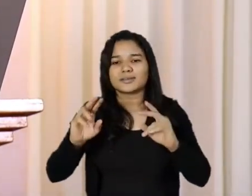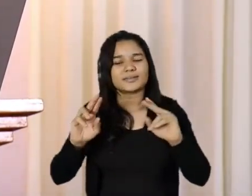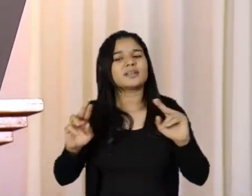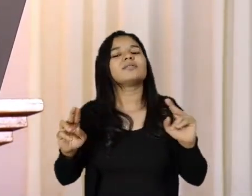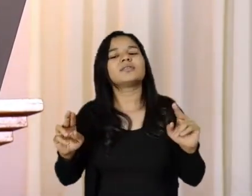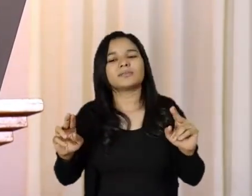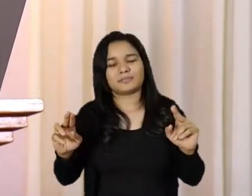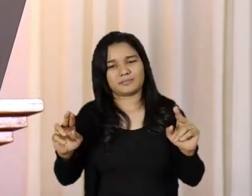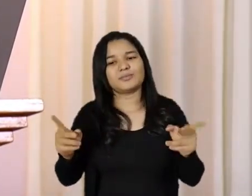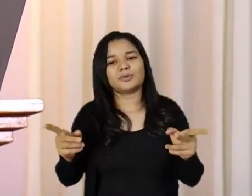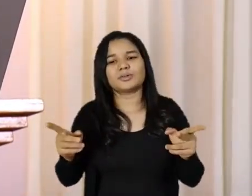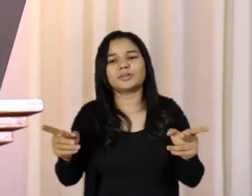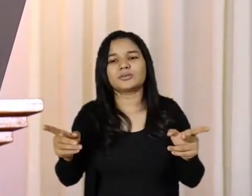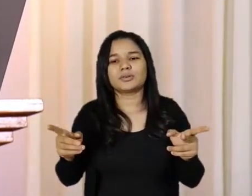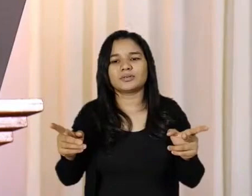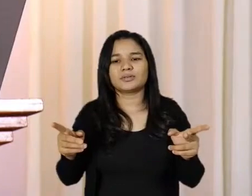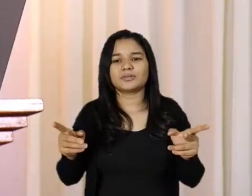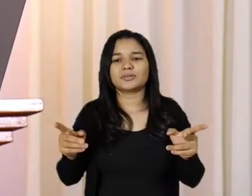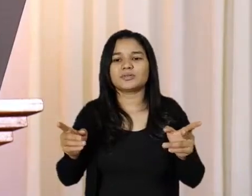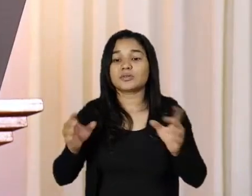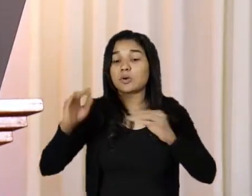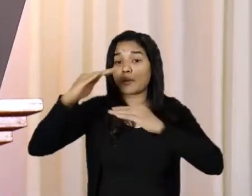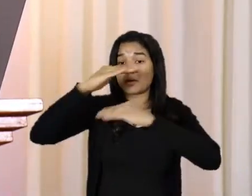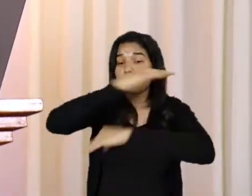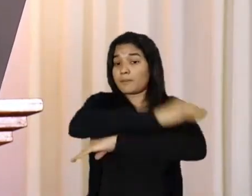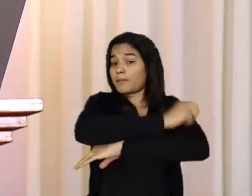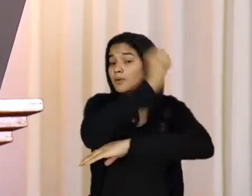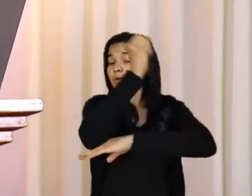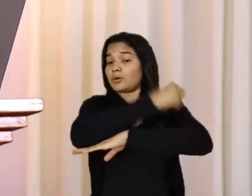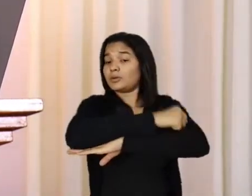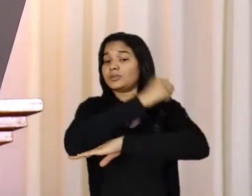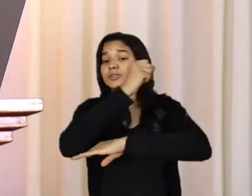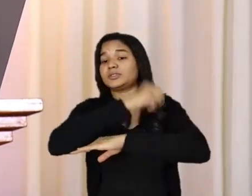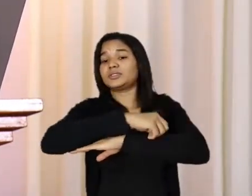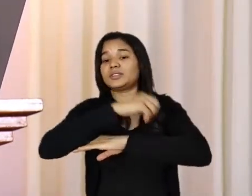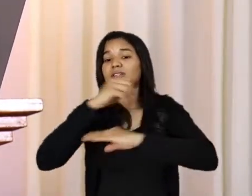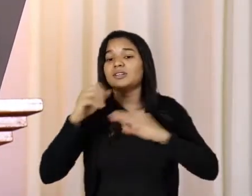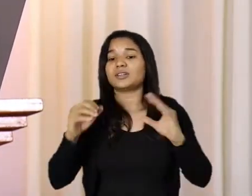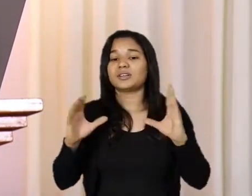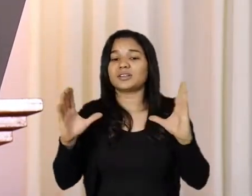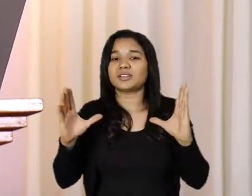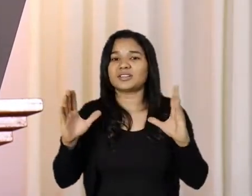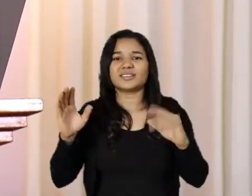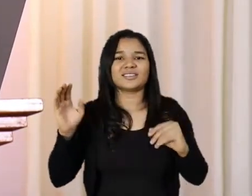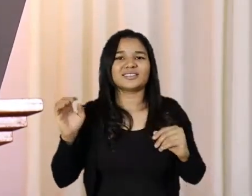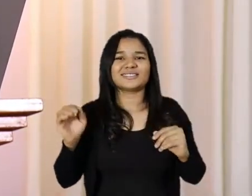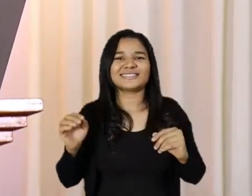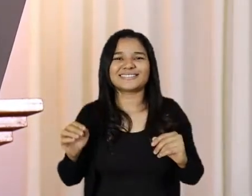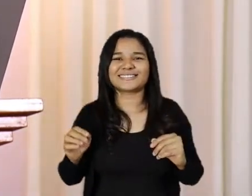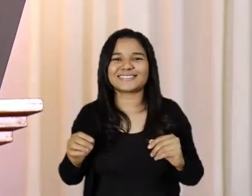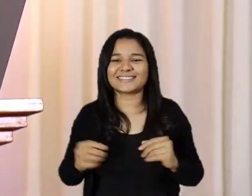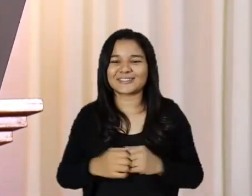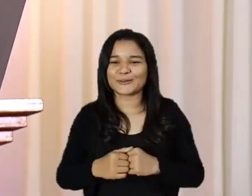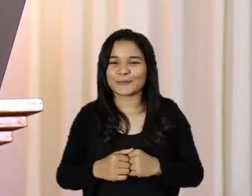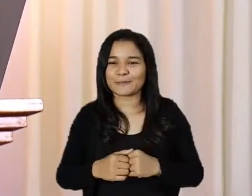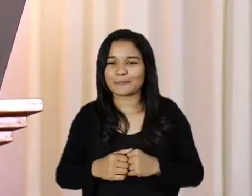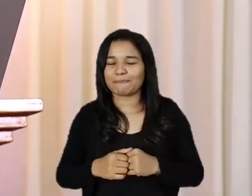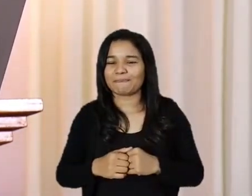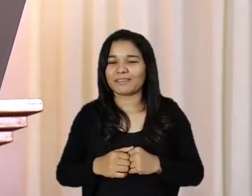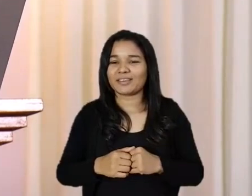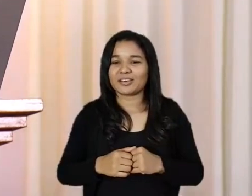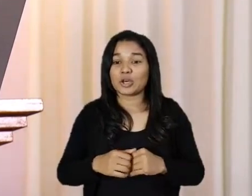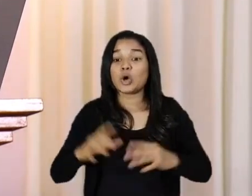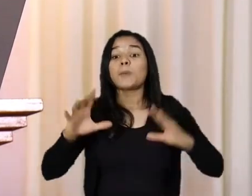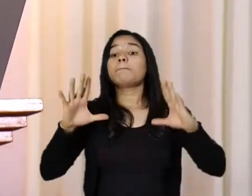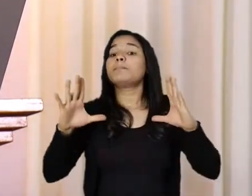hoje, uma janela, porta, andares, compartimentos internos, é o que nós temos numa casa. Então por isso que a inspiração